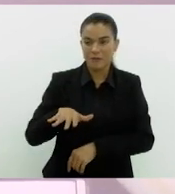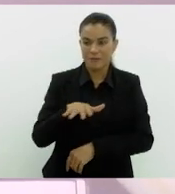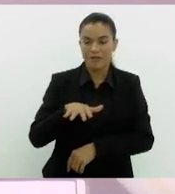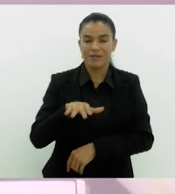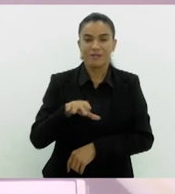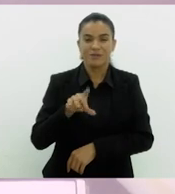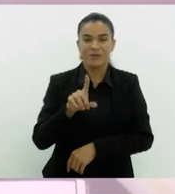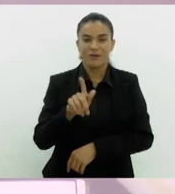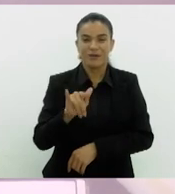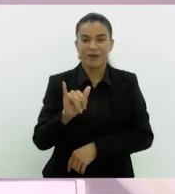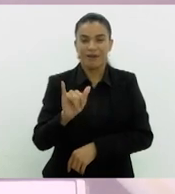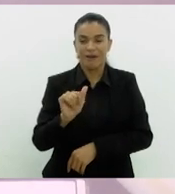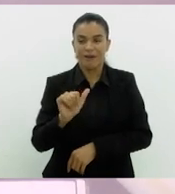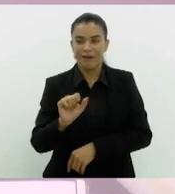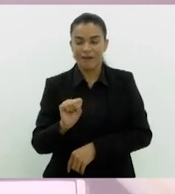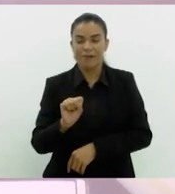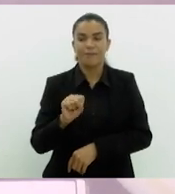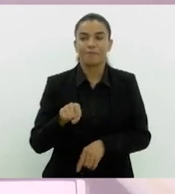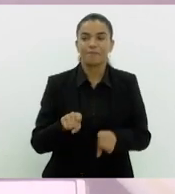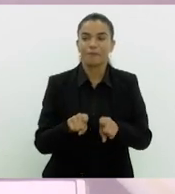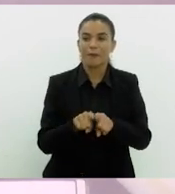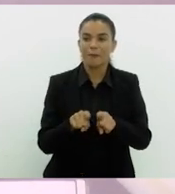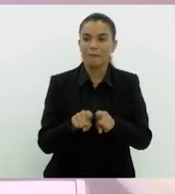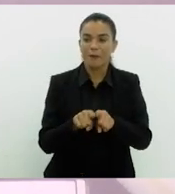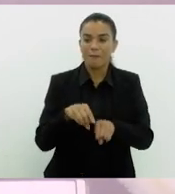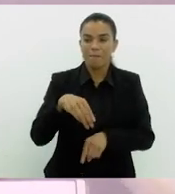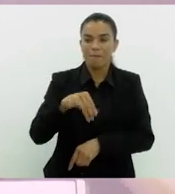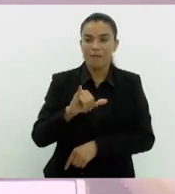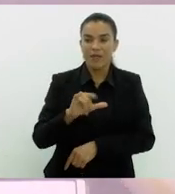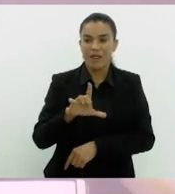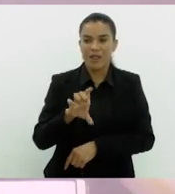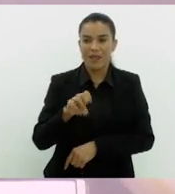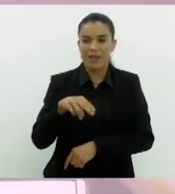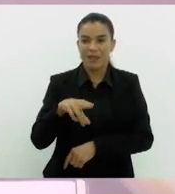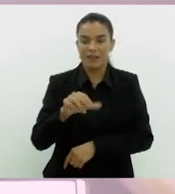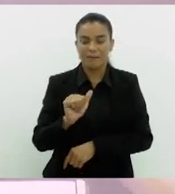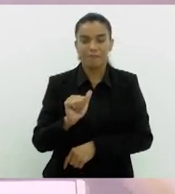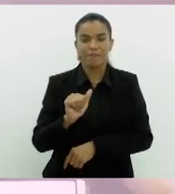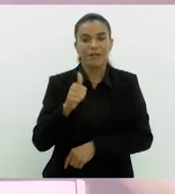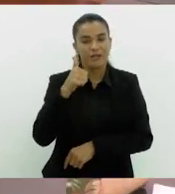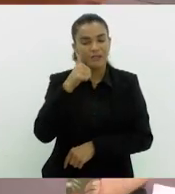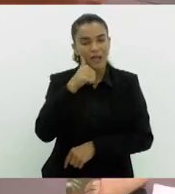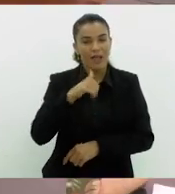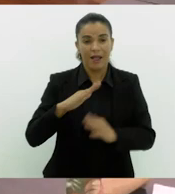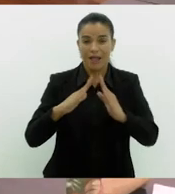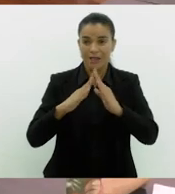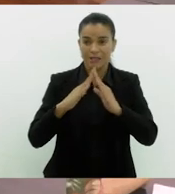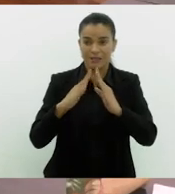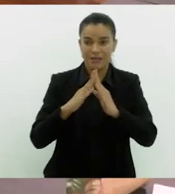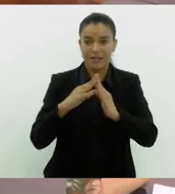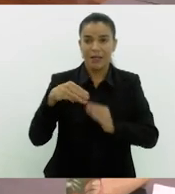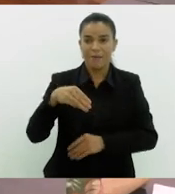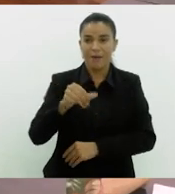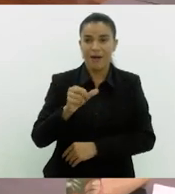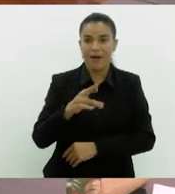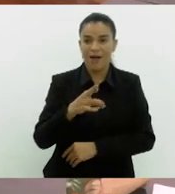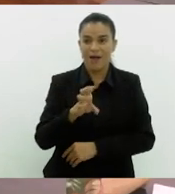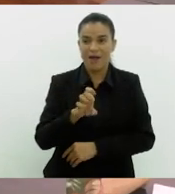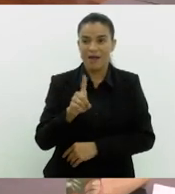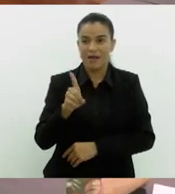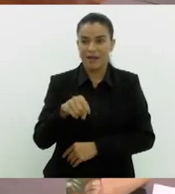Luíse, da Milena Fortunato, da Casa das Mulheres da Maré, assim como a Carmen Costa, que também é da